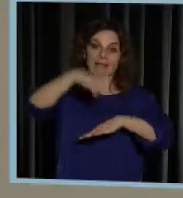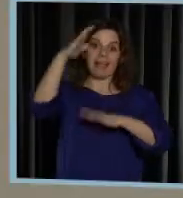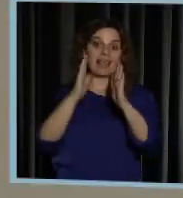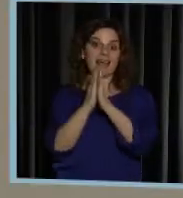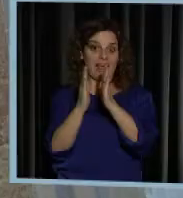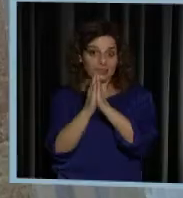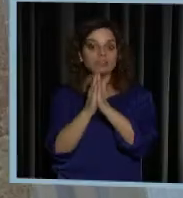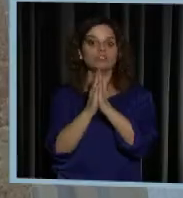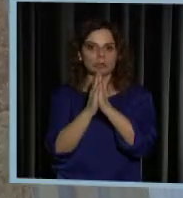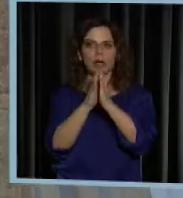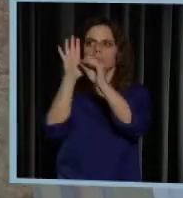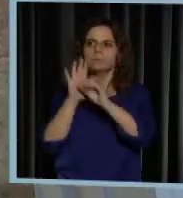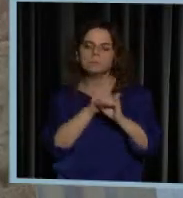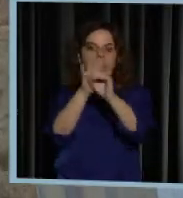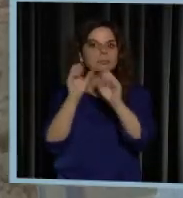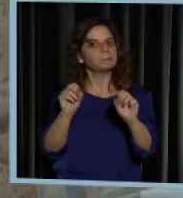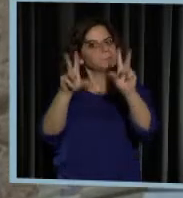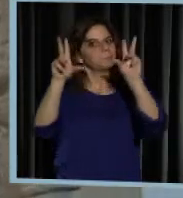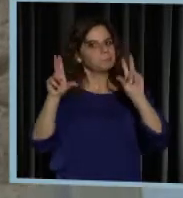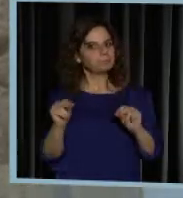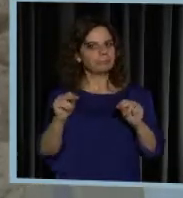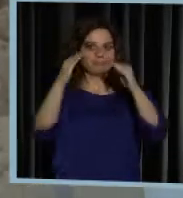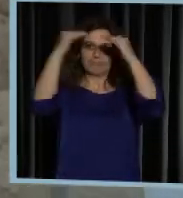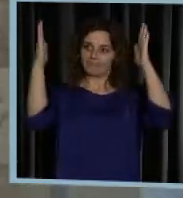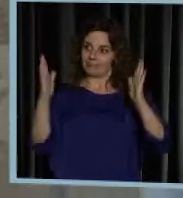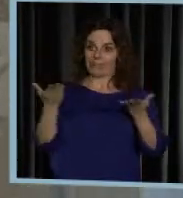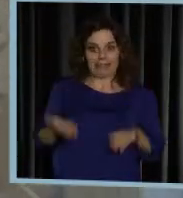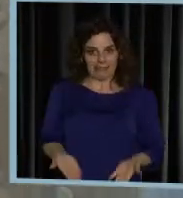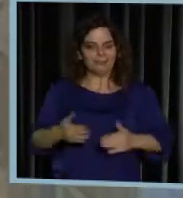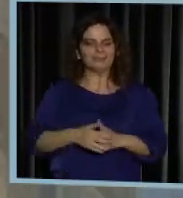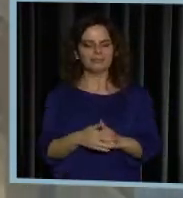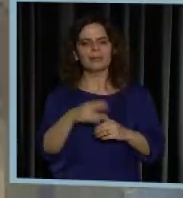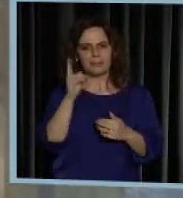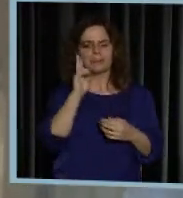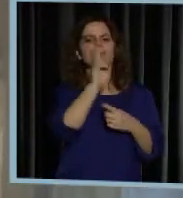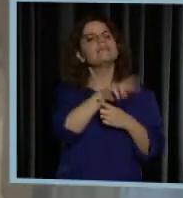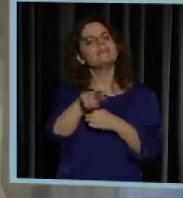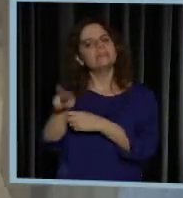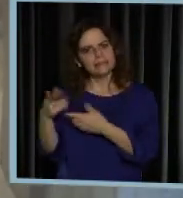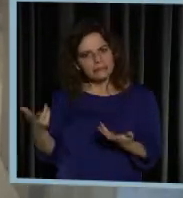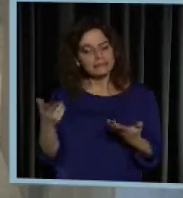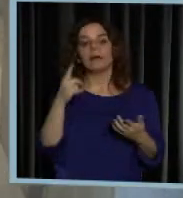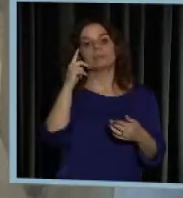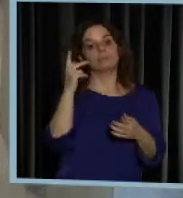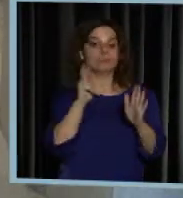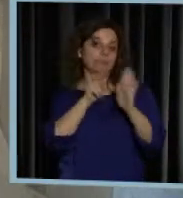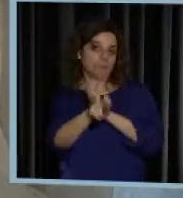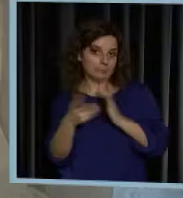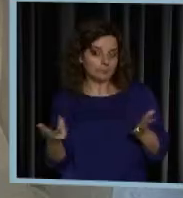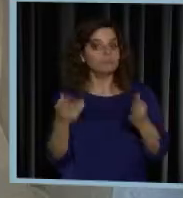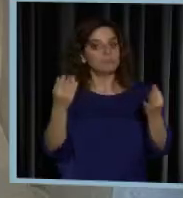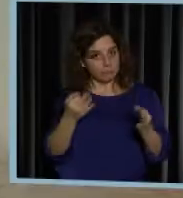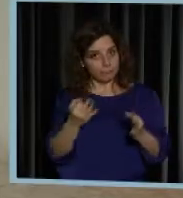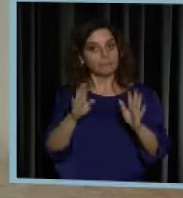antiga igreja deste edifício de São Julião. Em relação à visita ao museu, os visitantes entram de